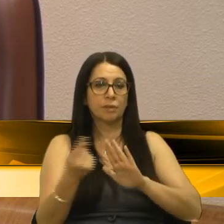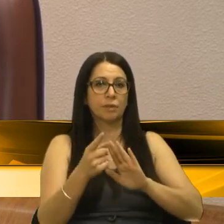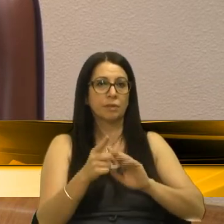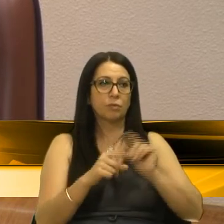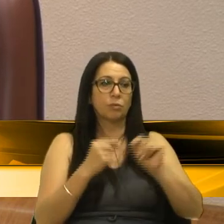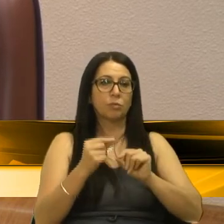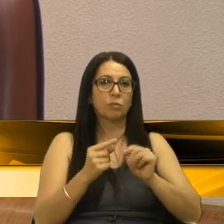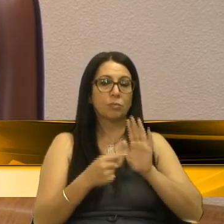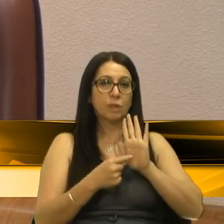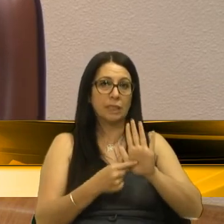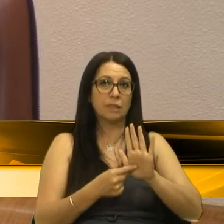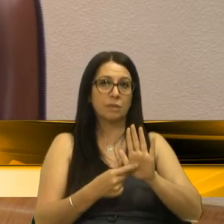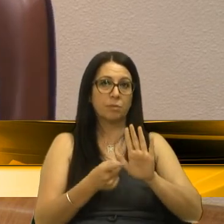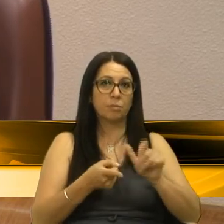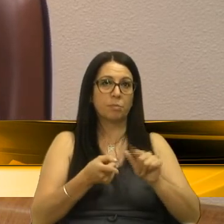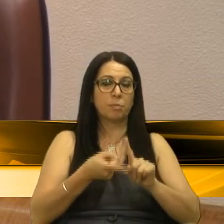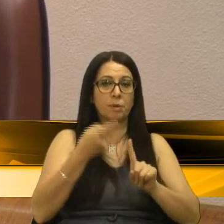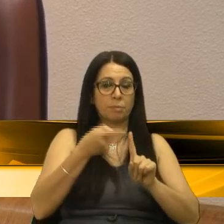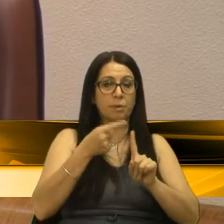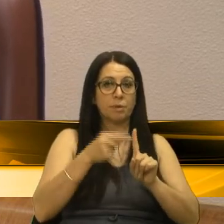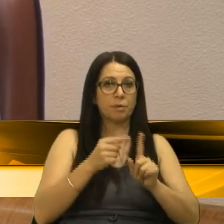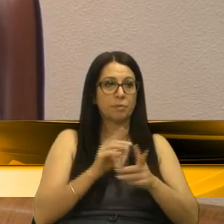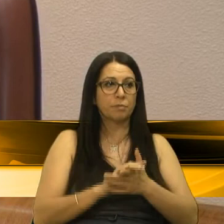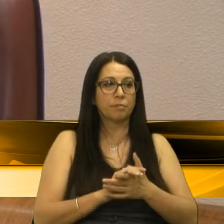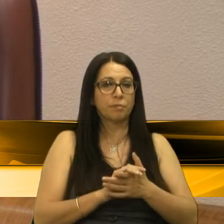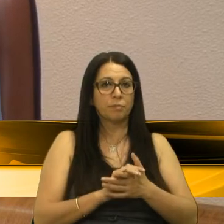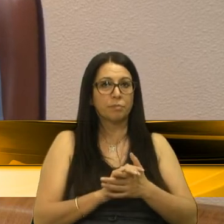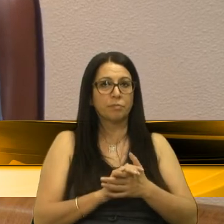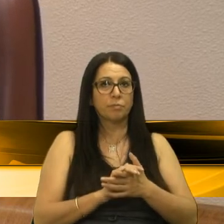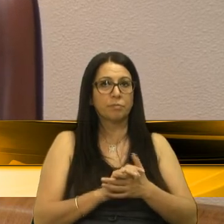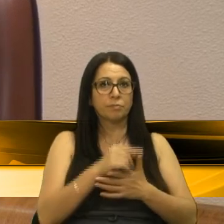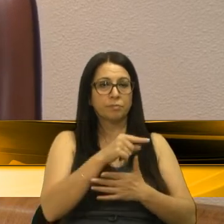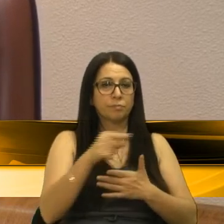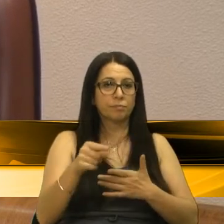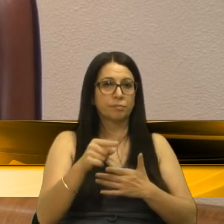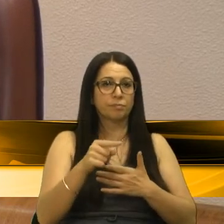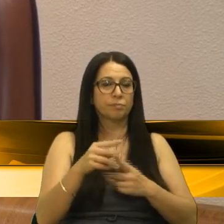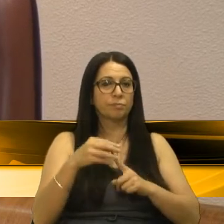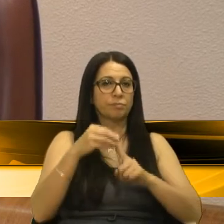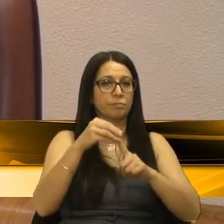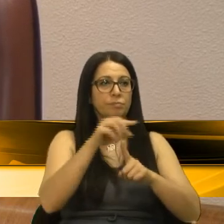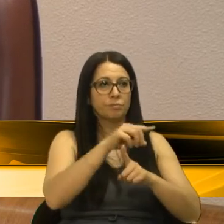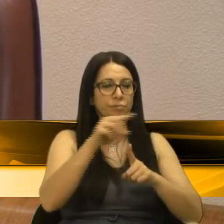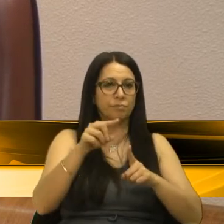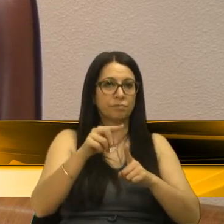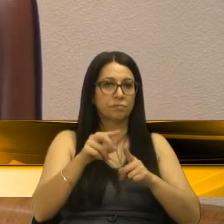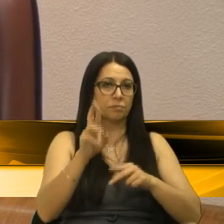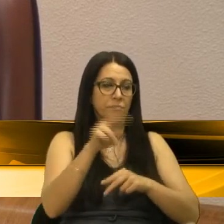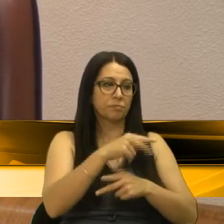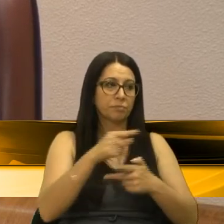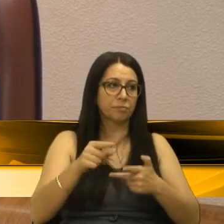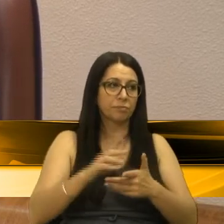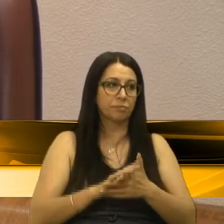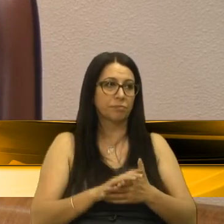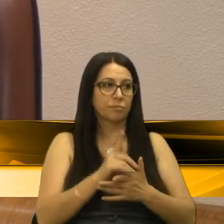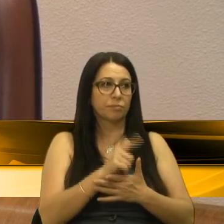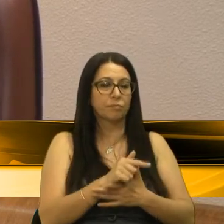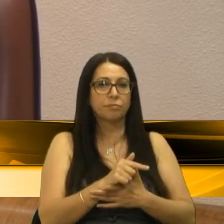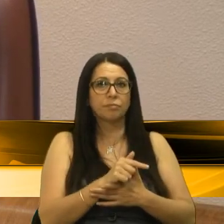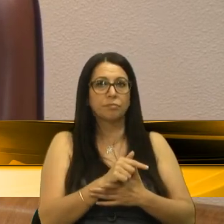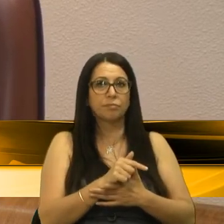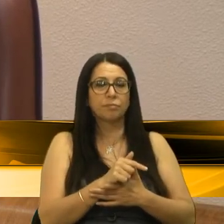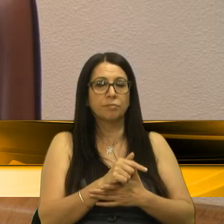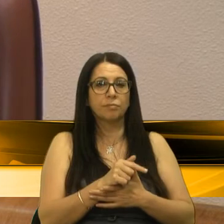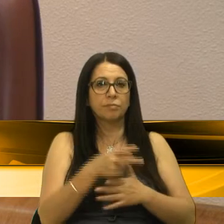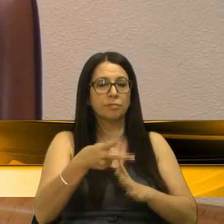pedido demonstrado. E primeiro, que os acessos da edificação principal não serão comprometidos em razão do funcionamento do estacionamento.